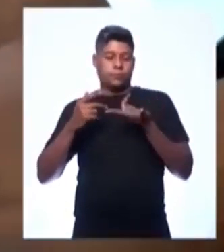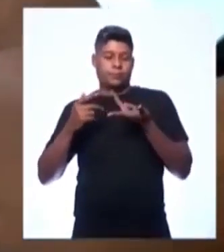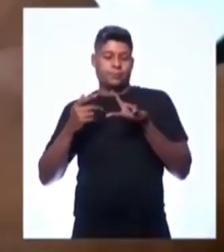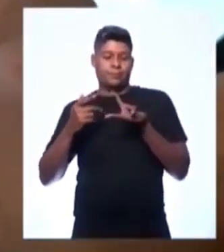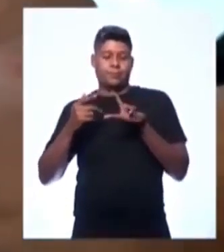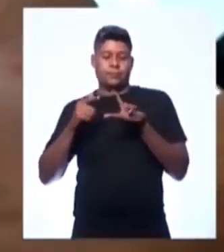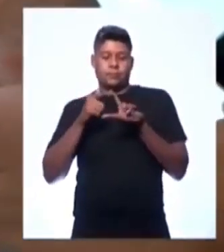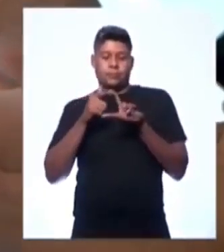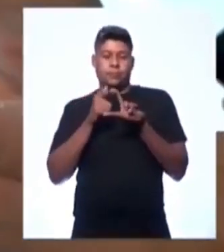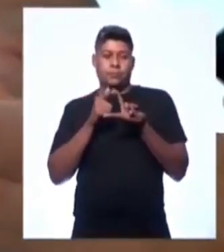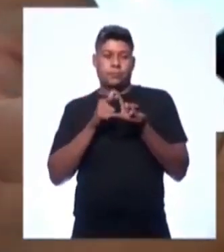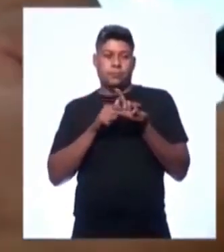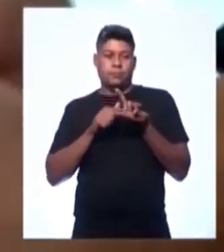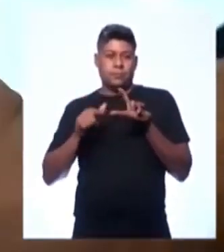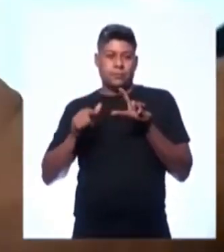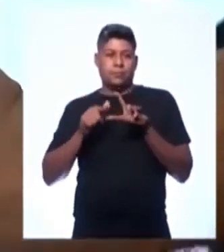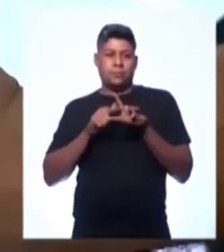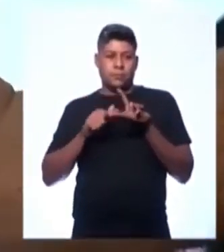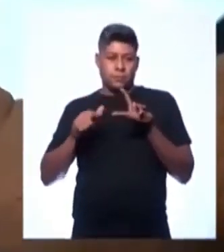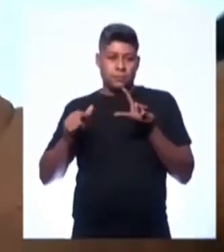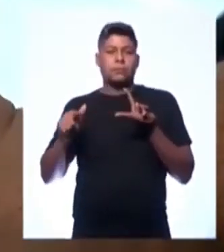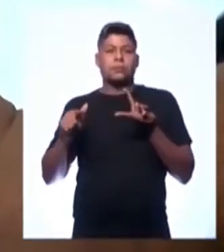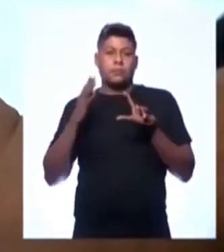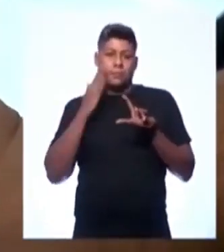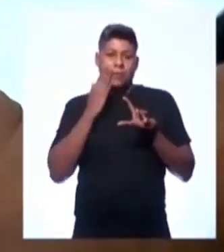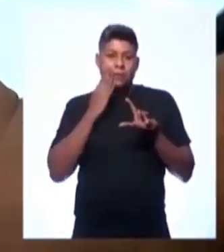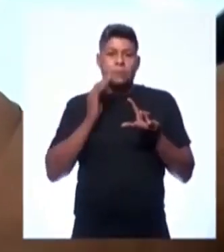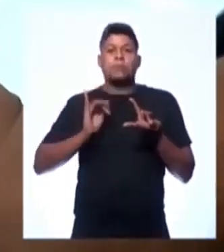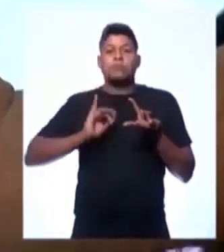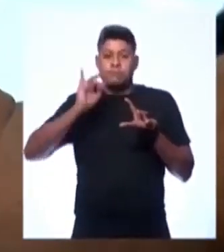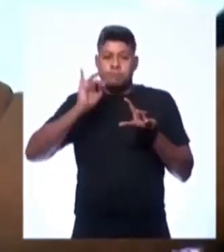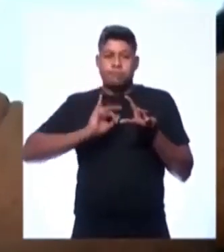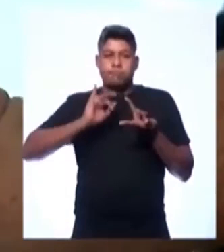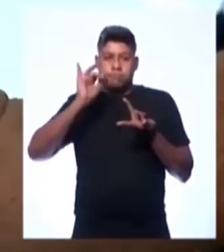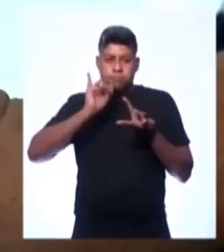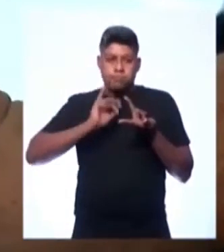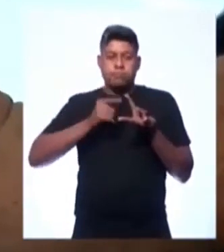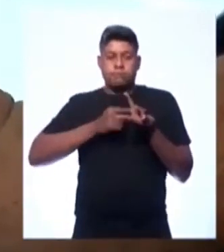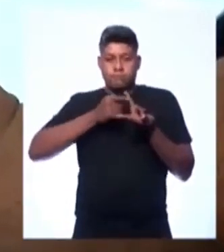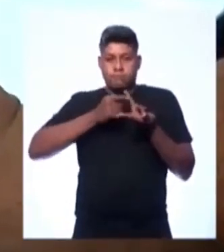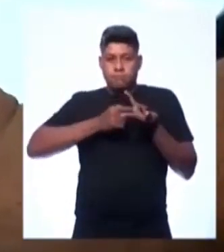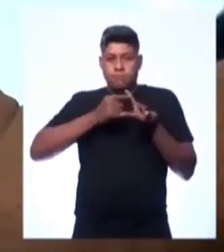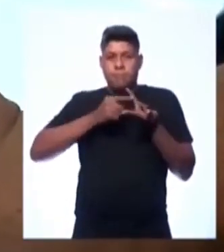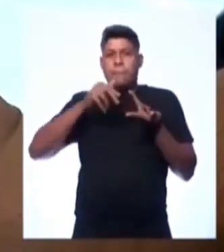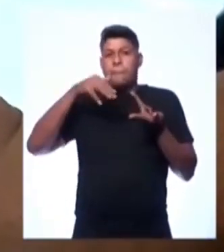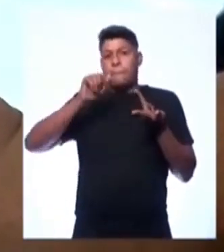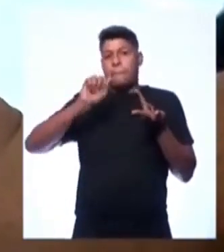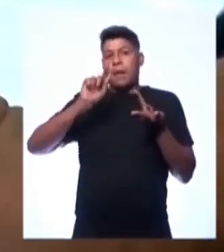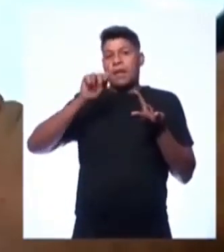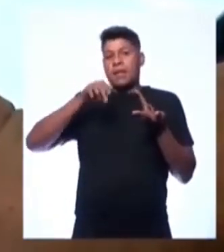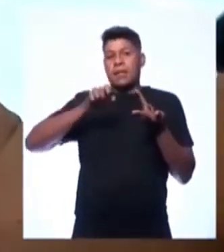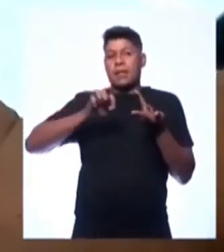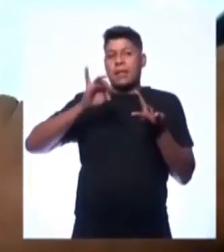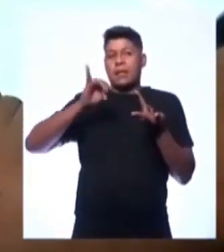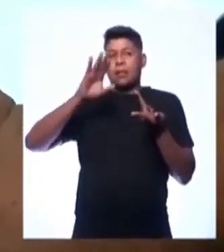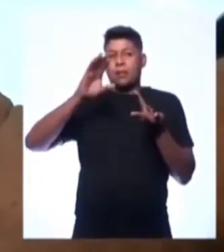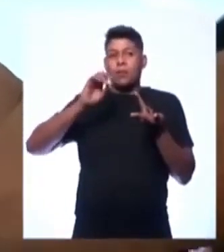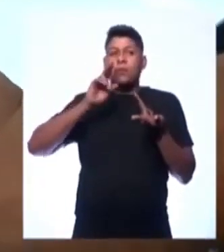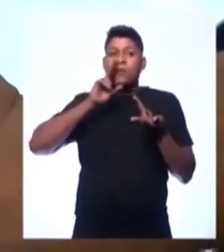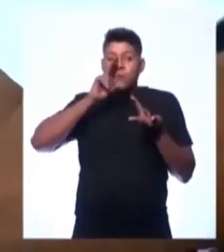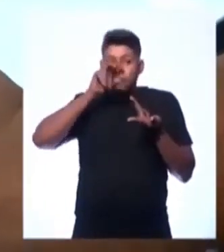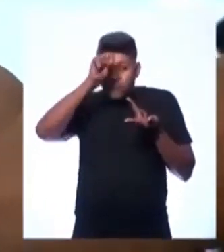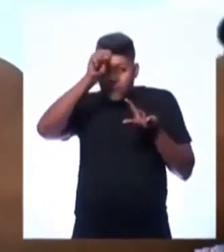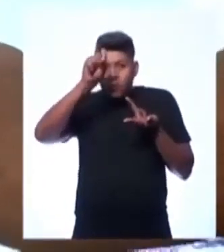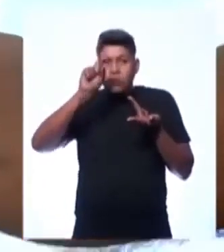meu dedo indicador, né? Então, corrente, aqui campo magnético, e veja que a força,